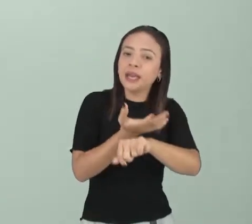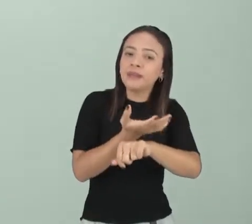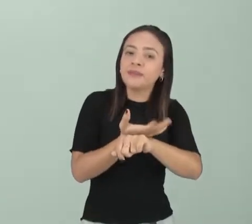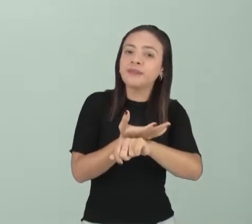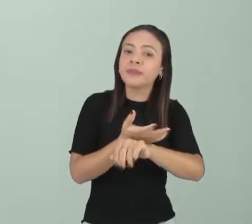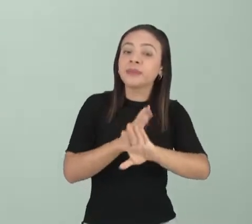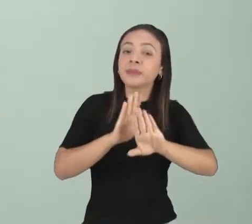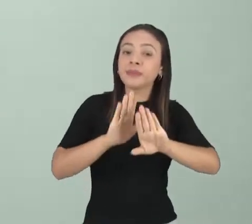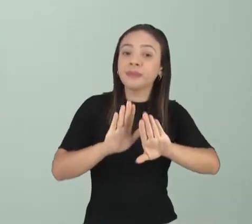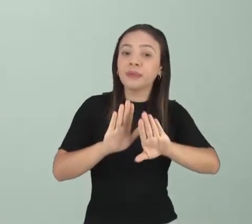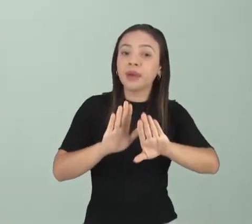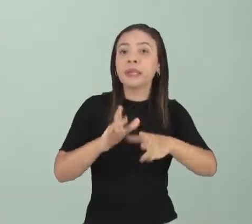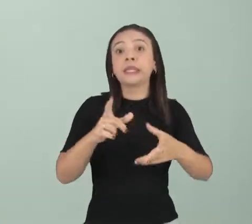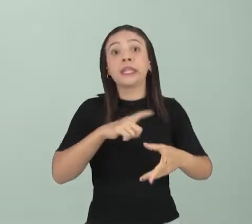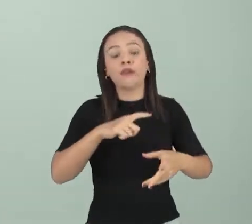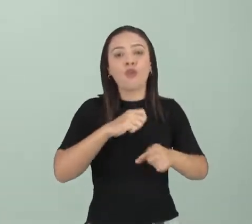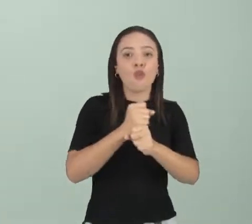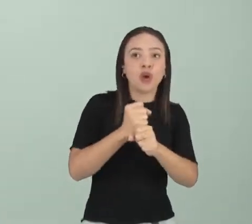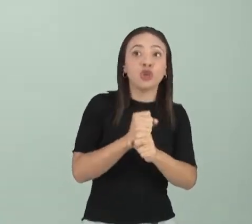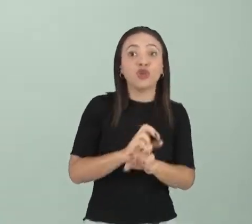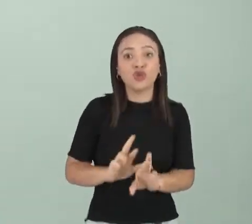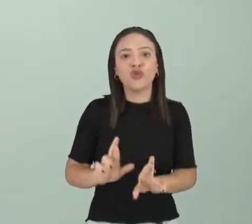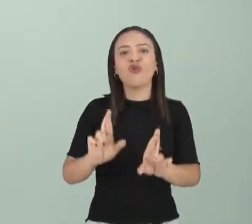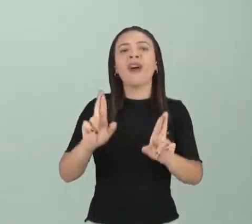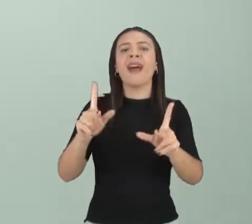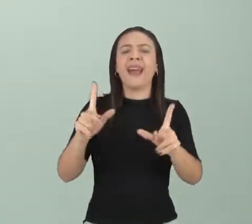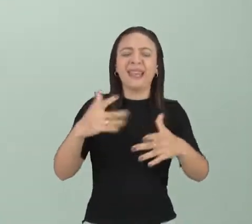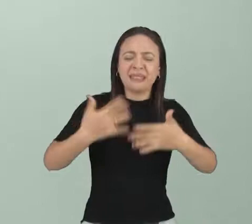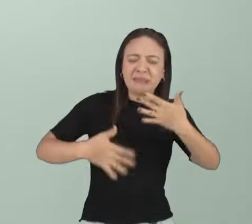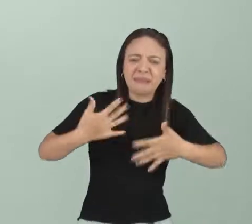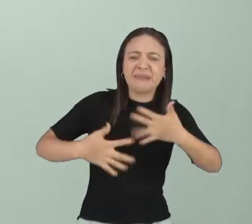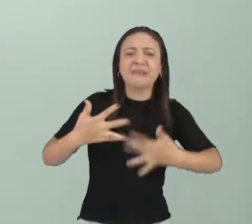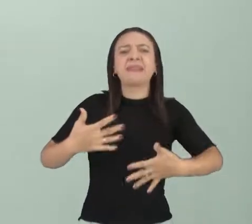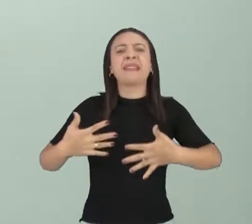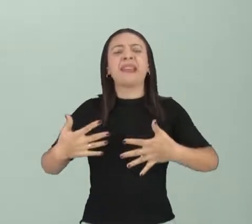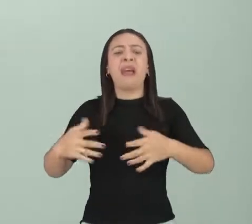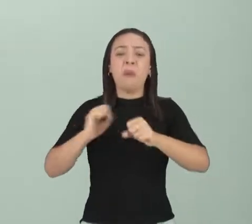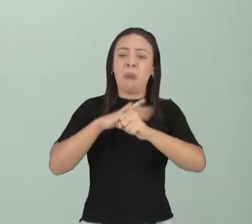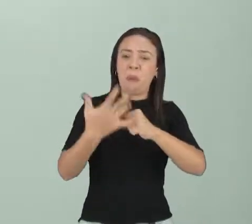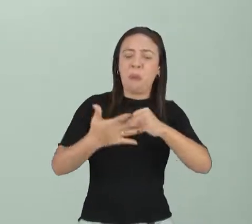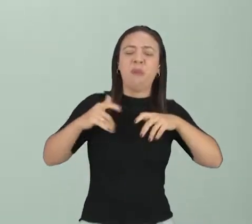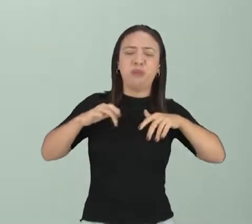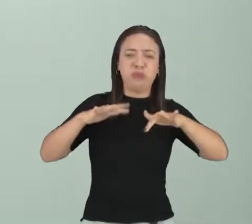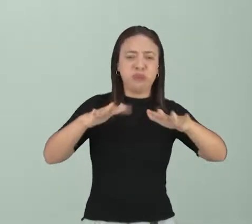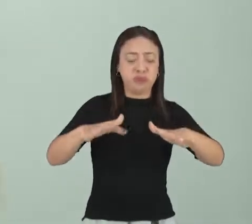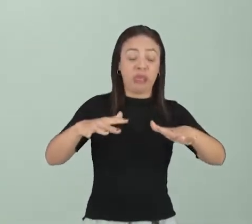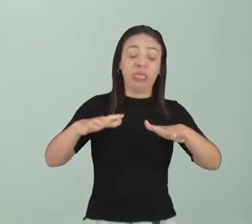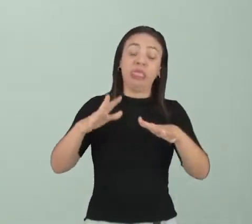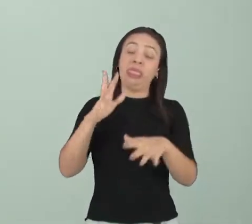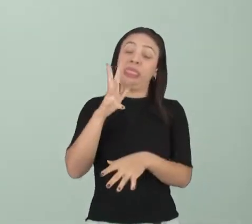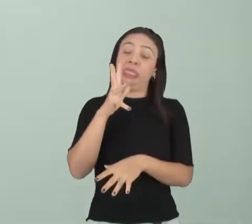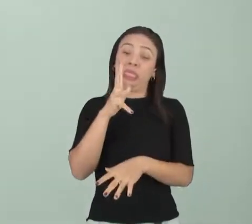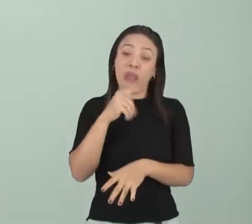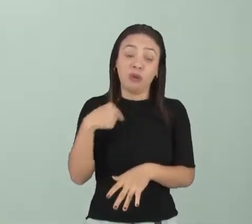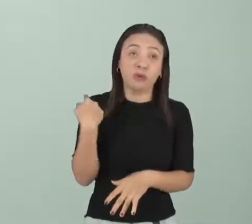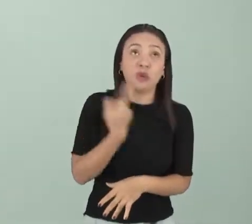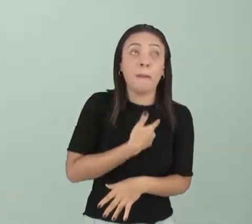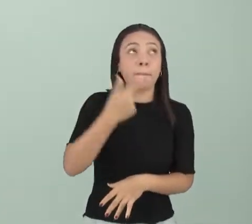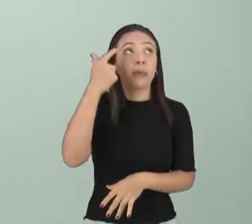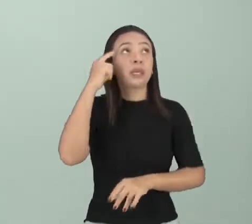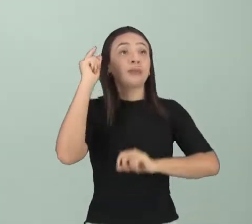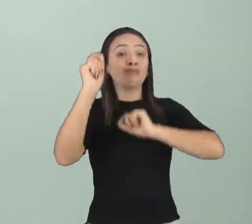né mais antes tivemos um ano muito conturbado essa quando é mias Estendeu muito nós pensávamos que seriam ao poucas